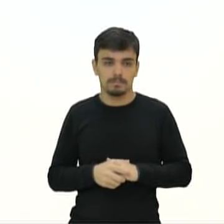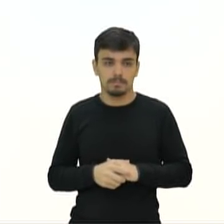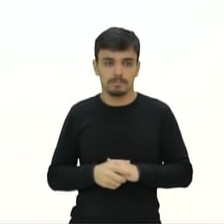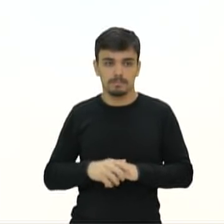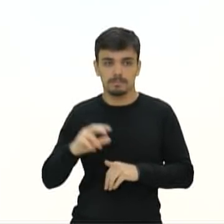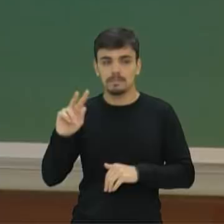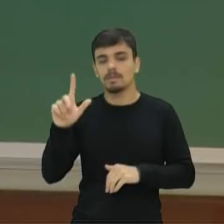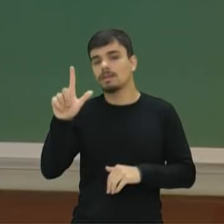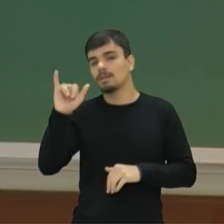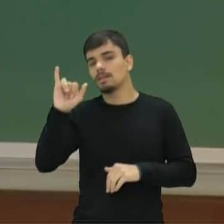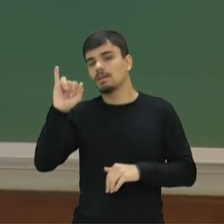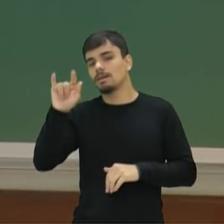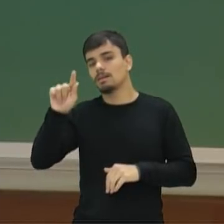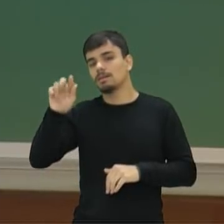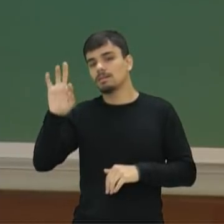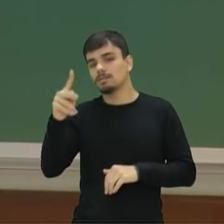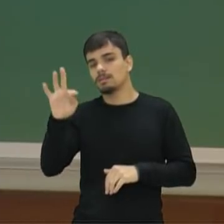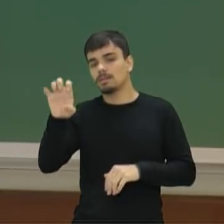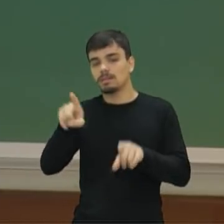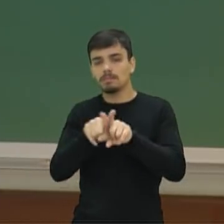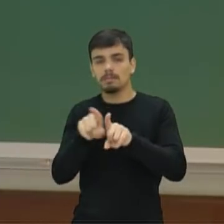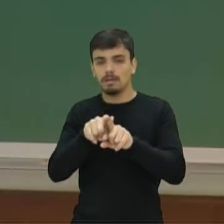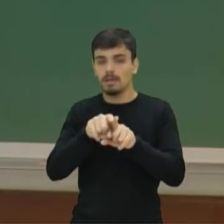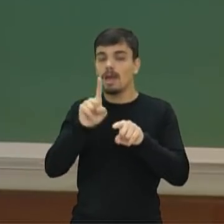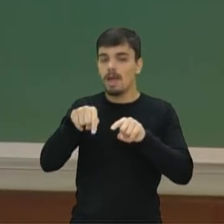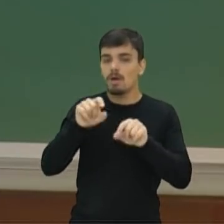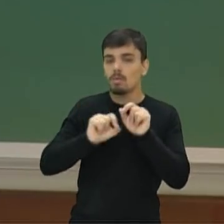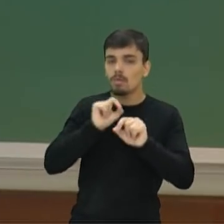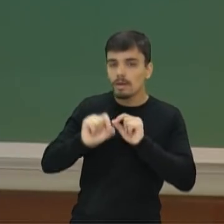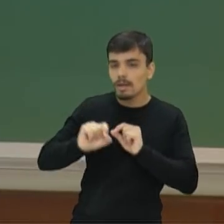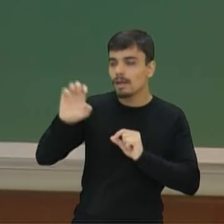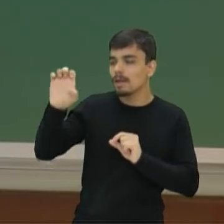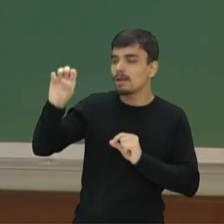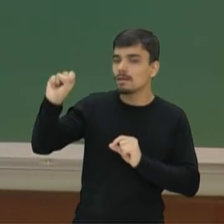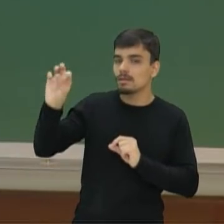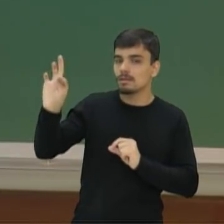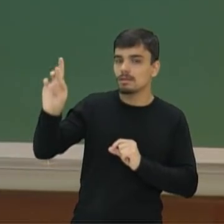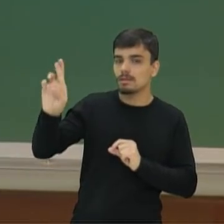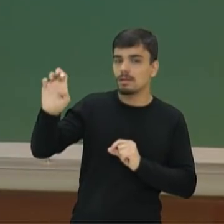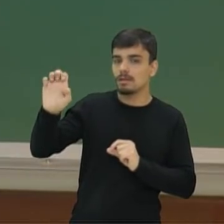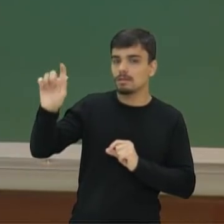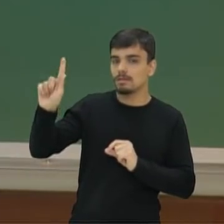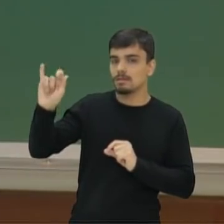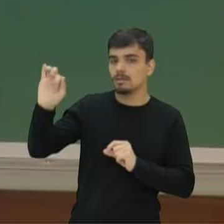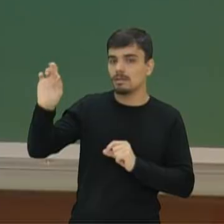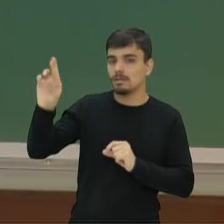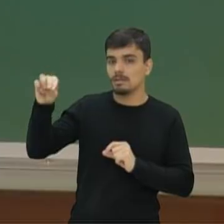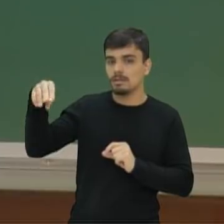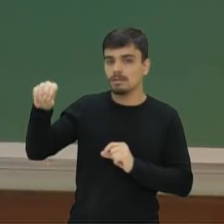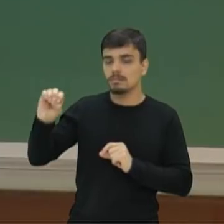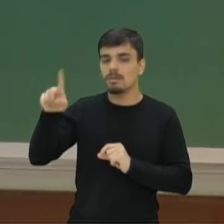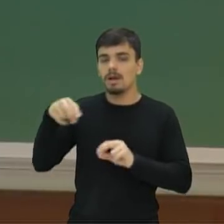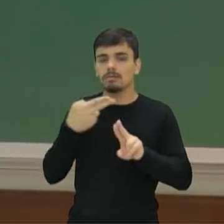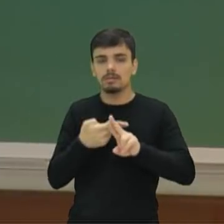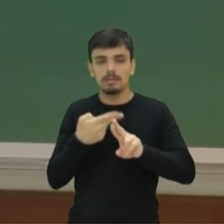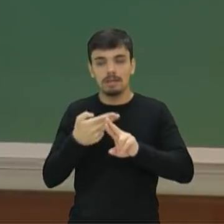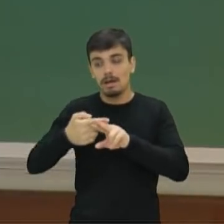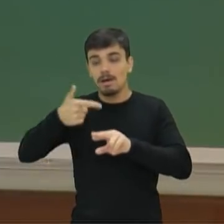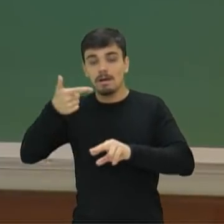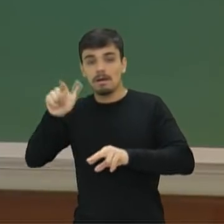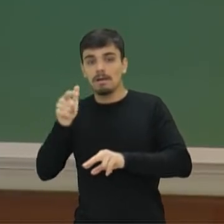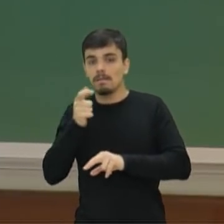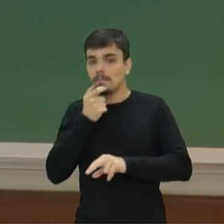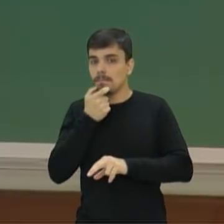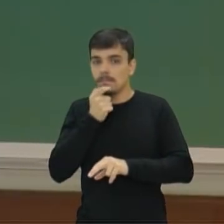assim, o light eu também uso. Então, esse estrangeirismo é usar as palavras num outro idioma no nosso cotidiano,